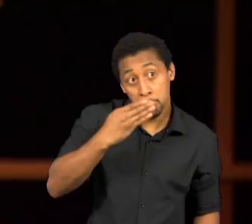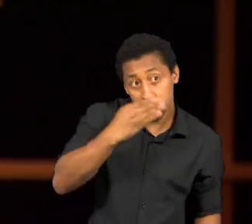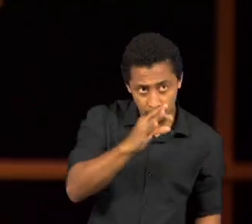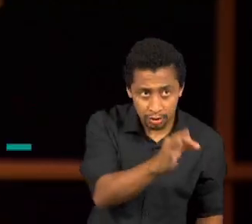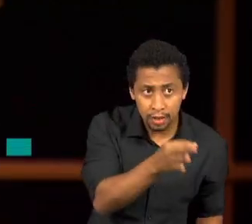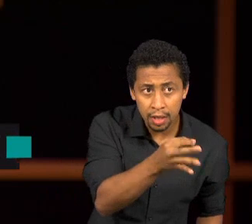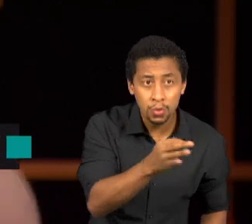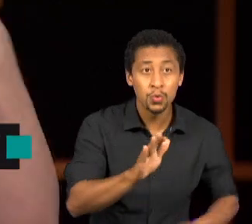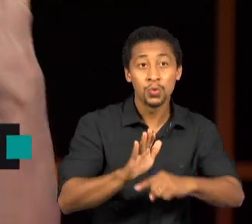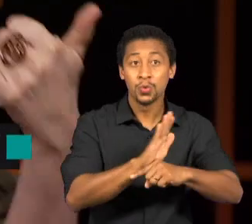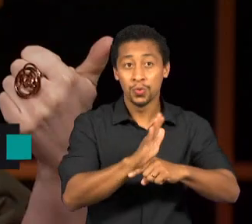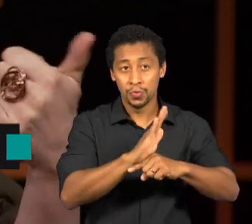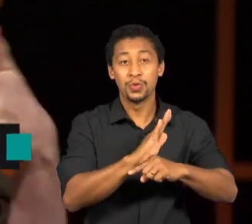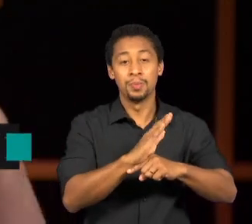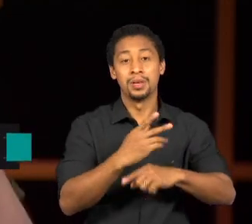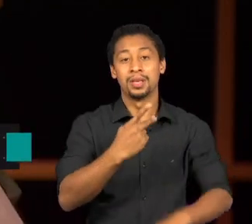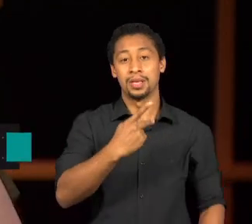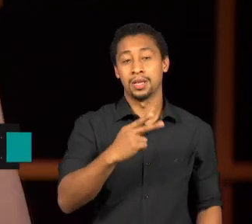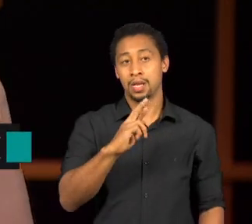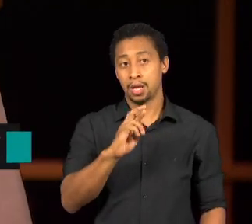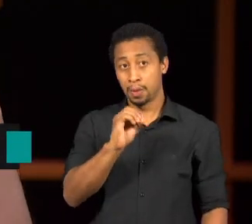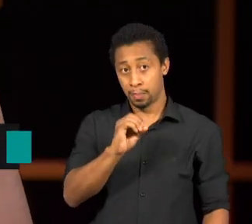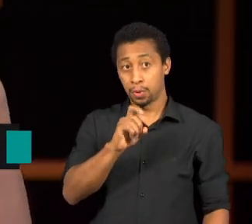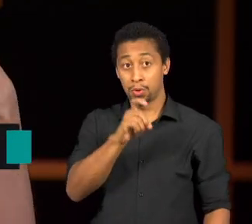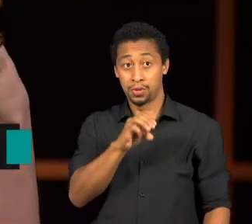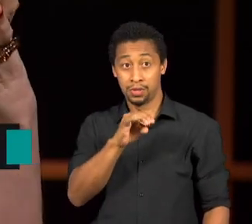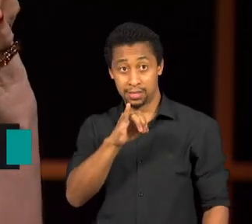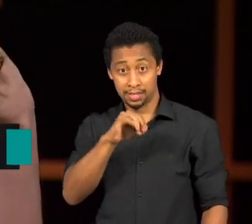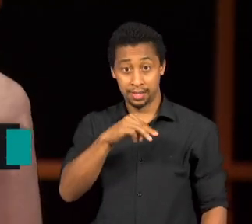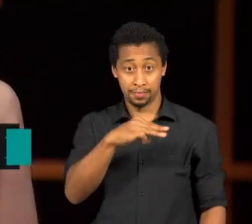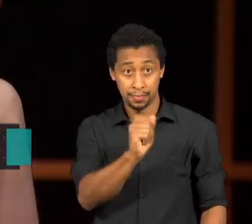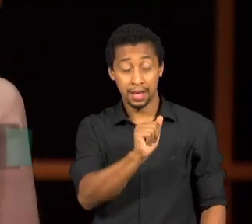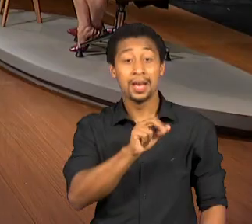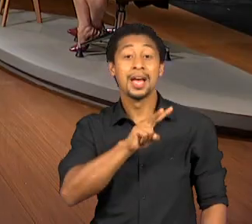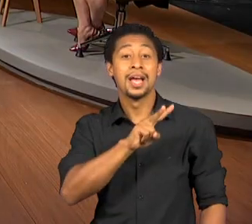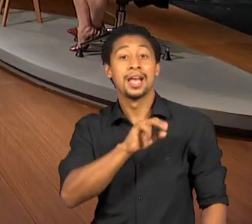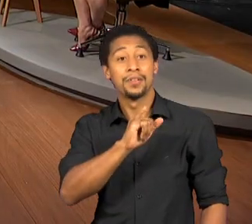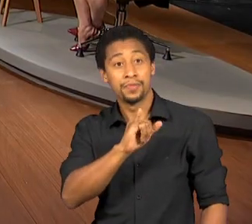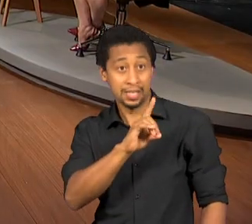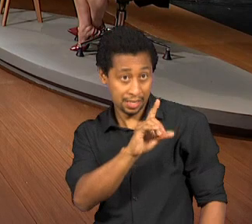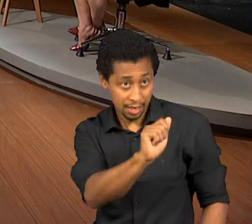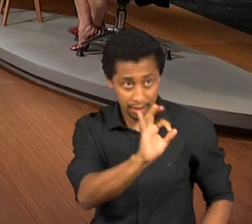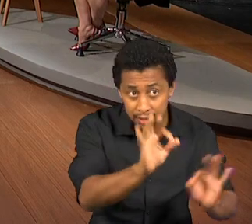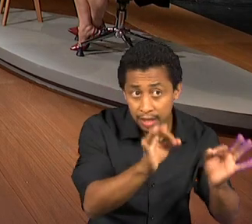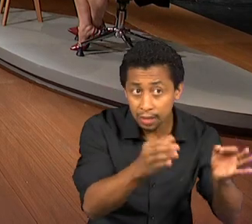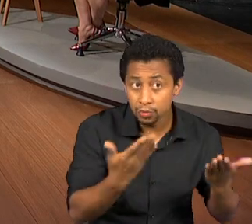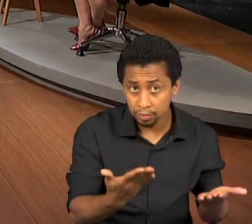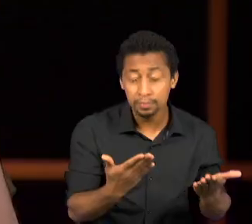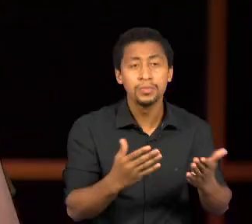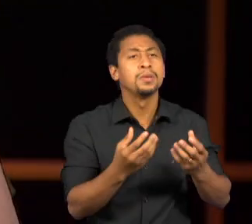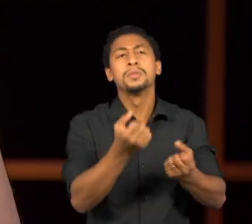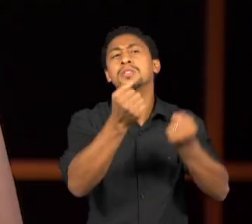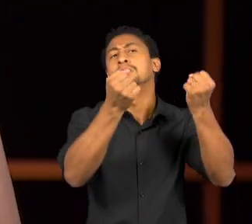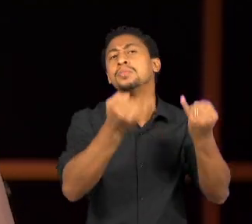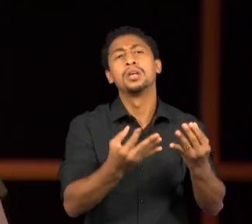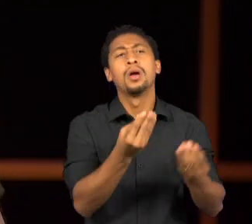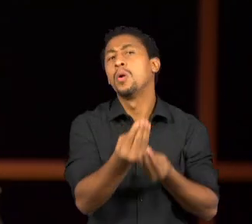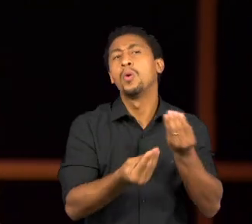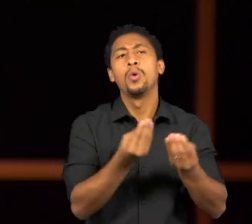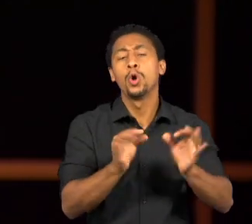Isso. Você vinha da televisão, né, e o processo de criação no cinema é bem diferente aí da TV. Como é que foi a